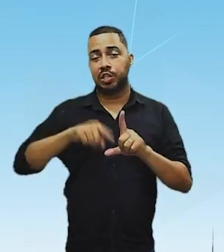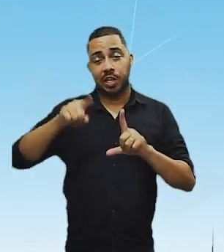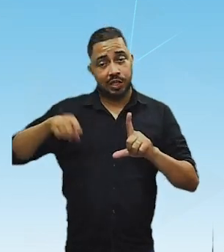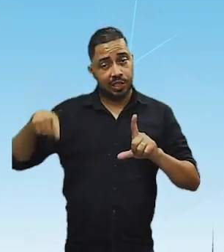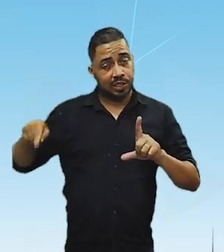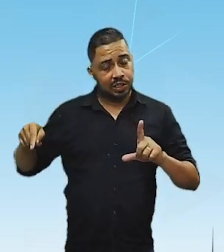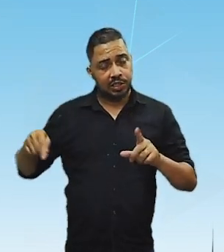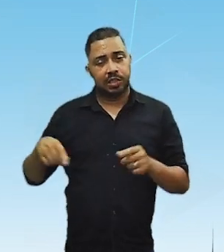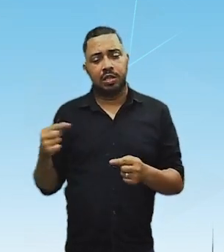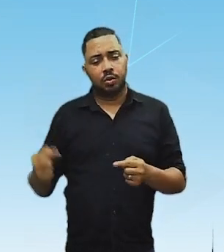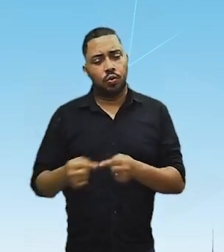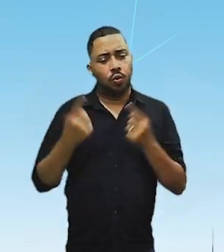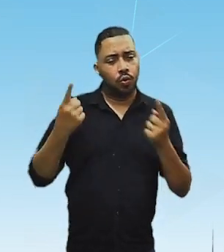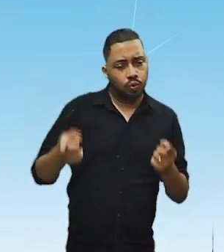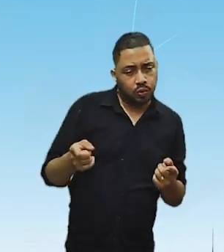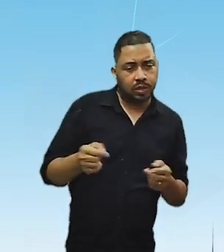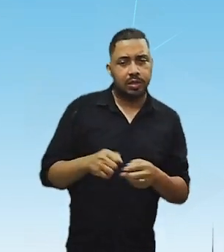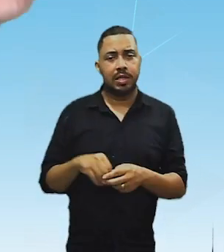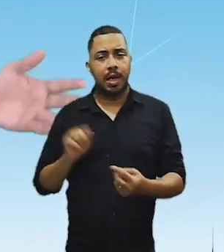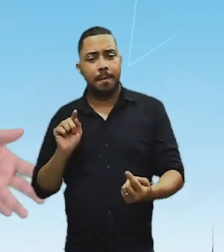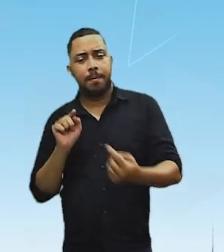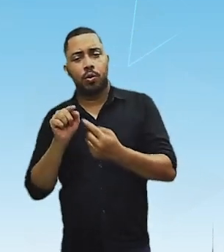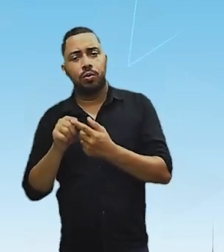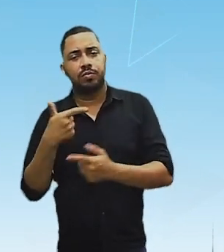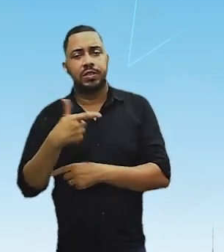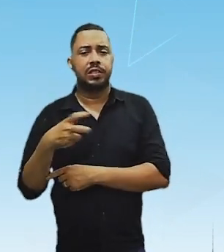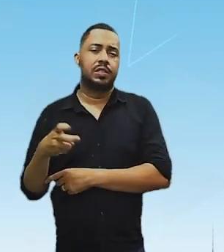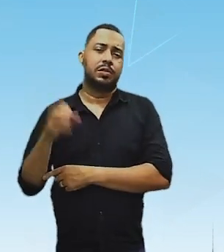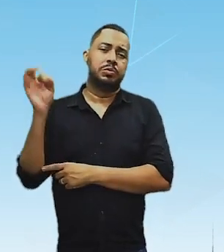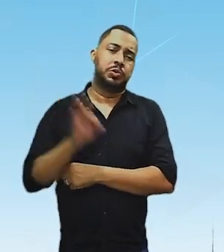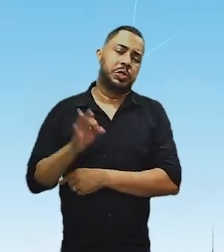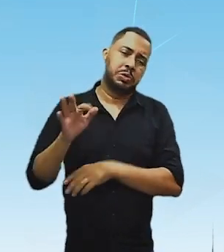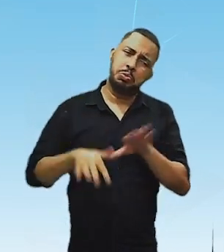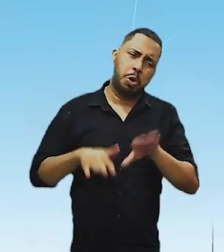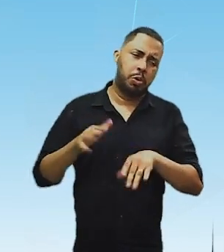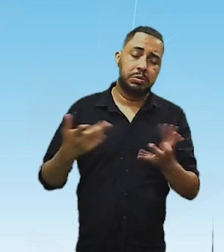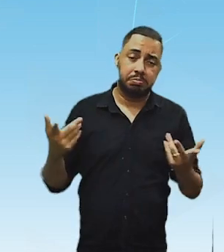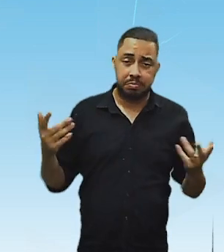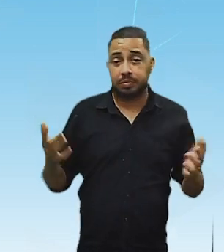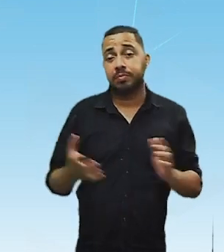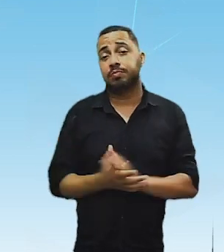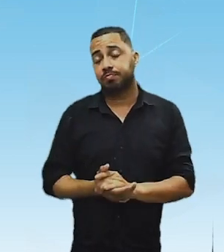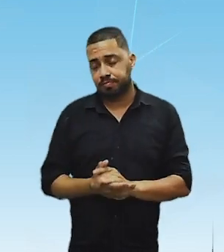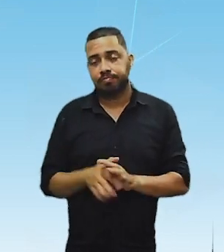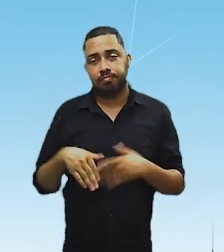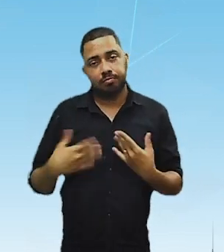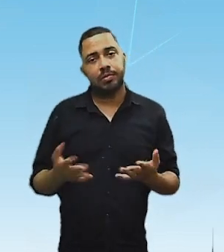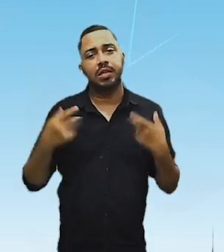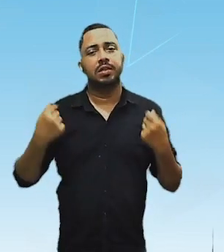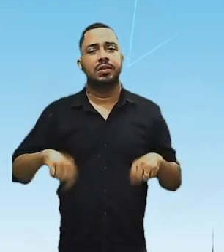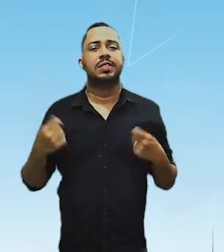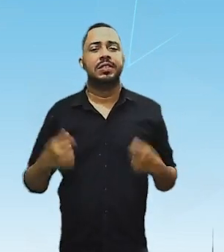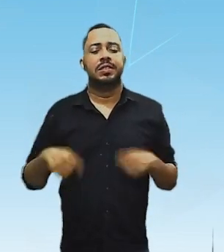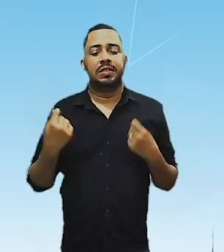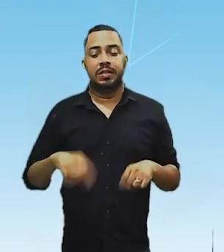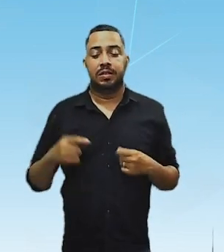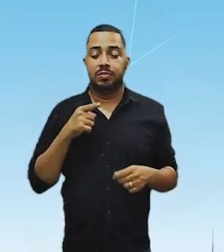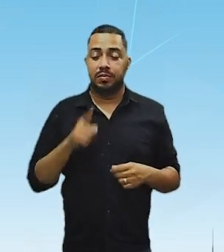IBGE, dados apontam 25% de alguma coisa. Então, há essa necessidade de